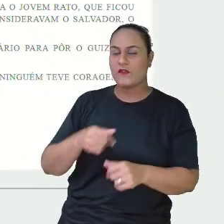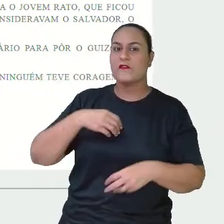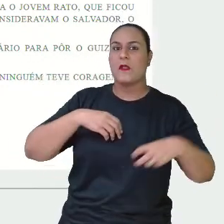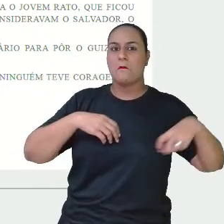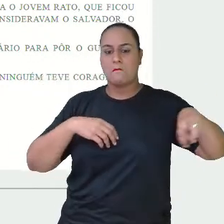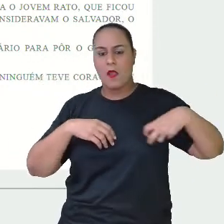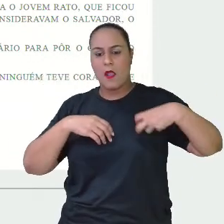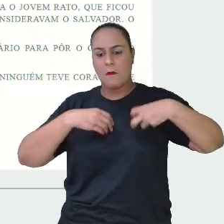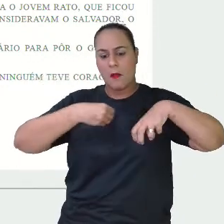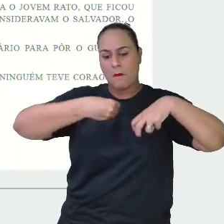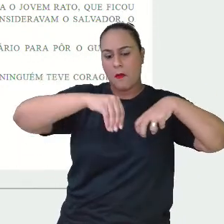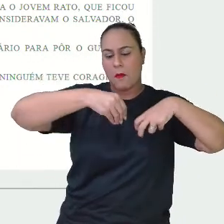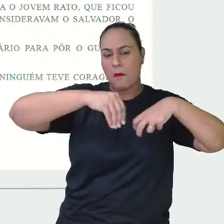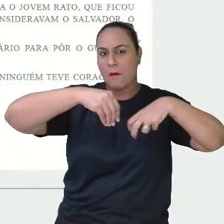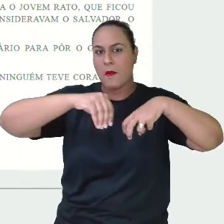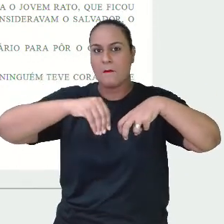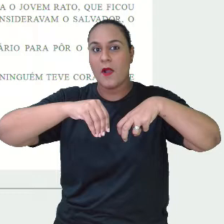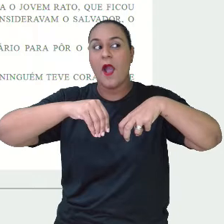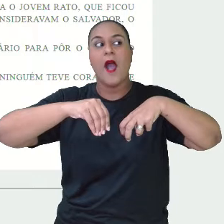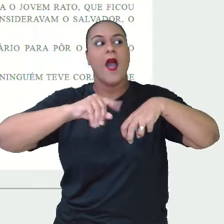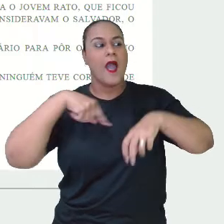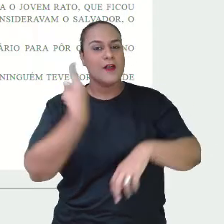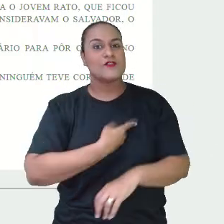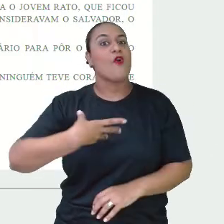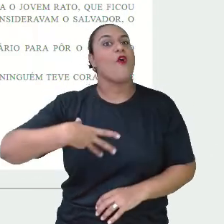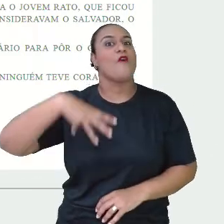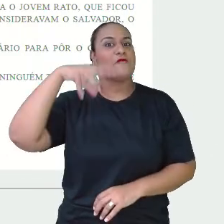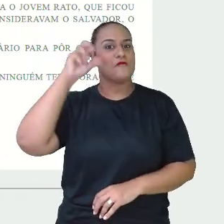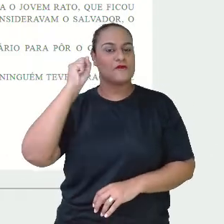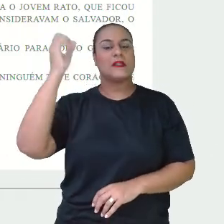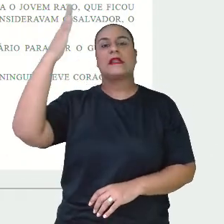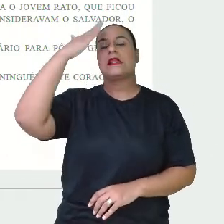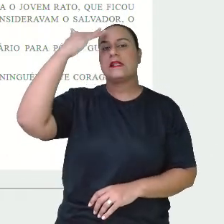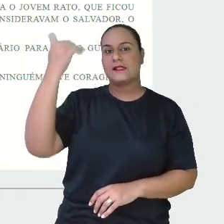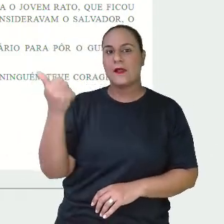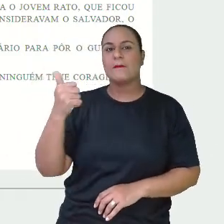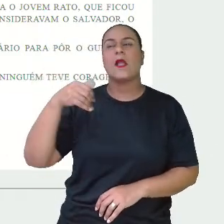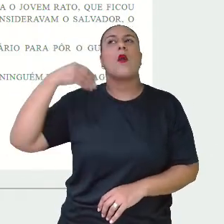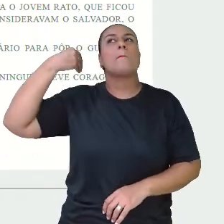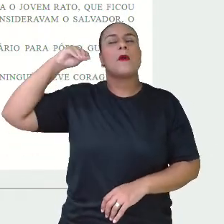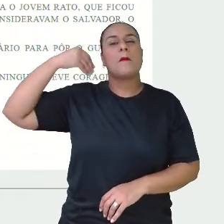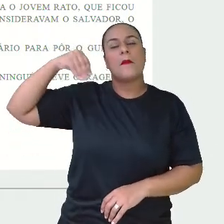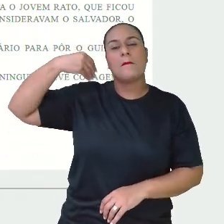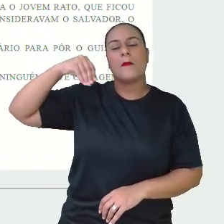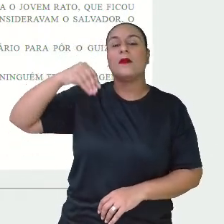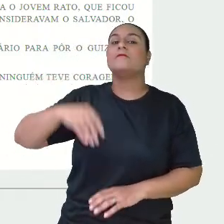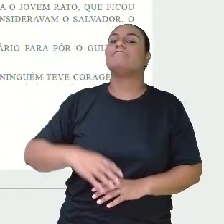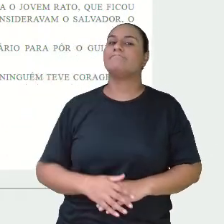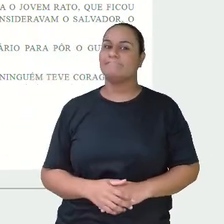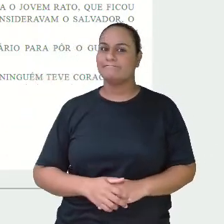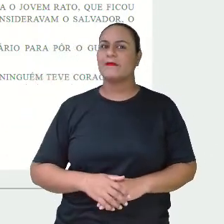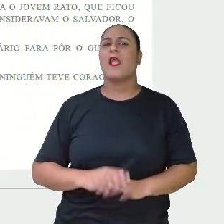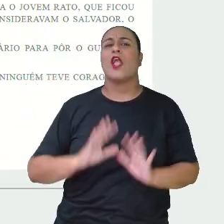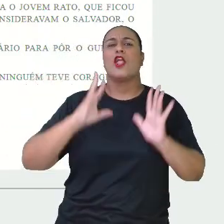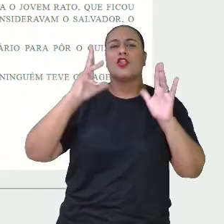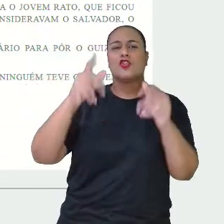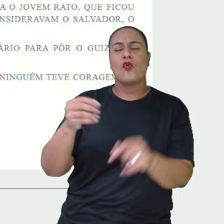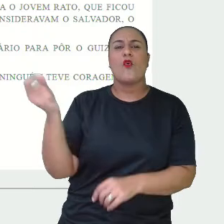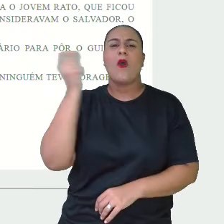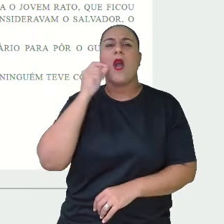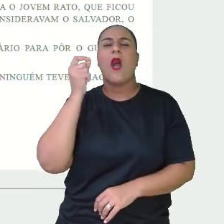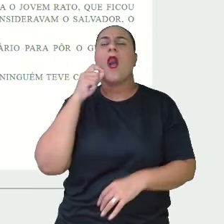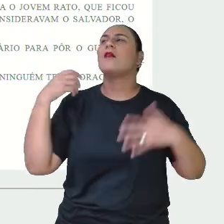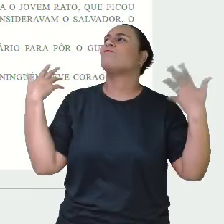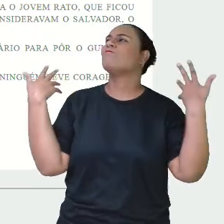se aproximasse, nós saberíamos através do sininho. E os aplausos foram